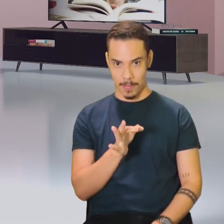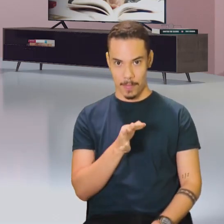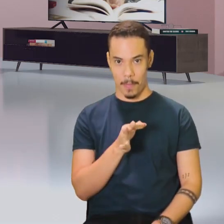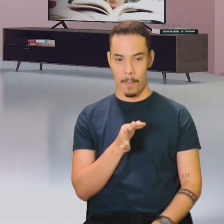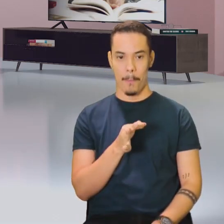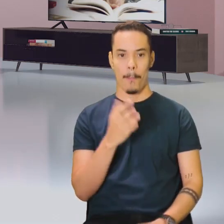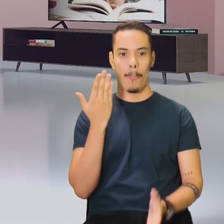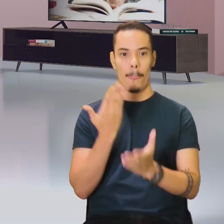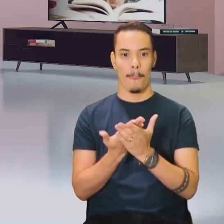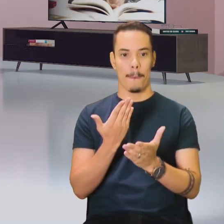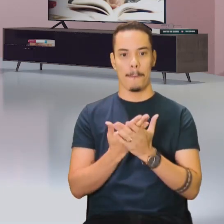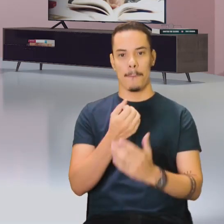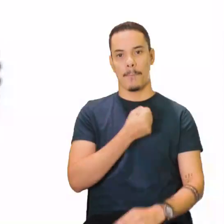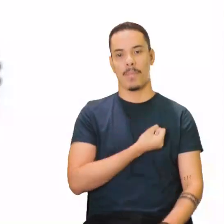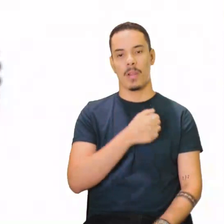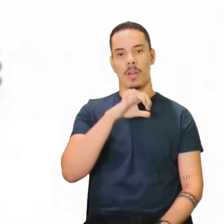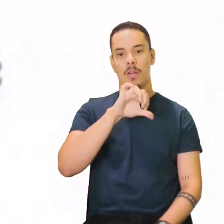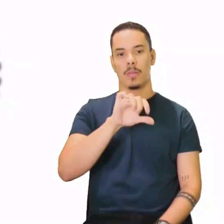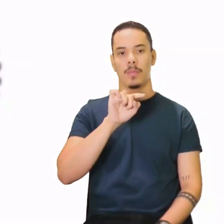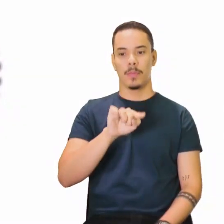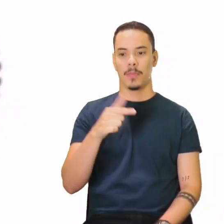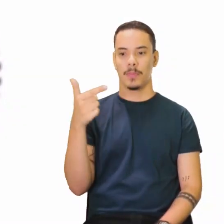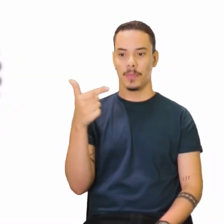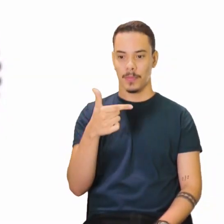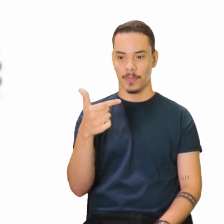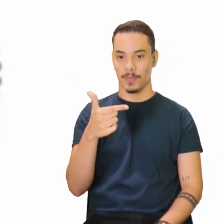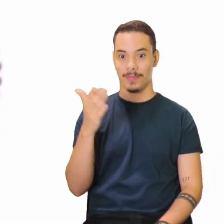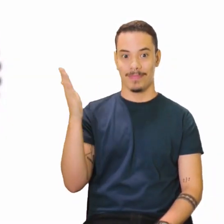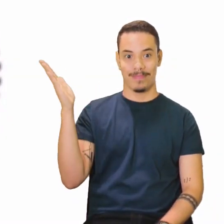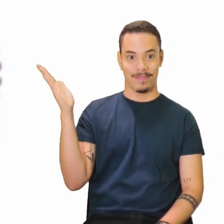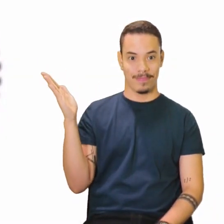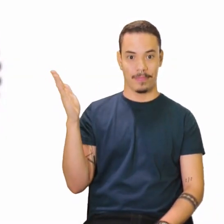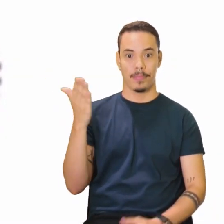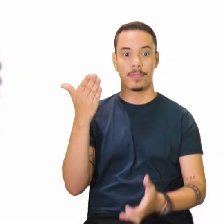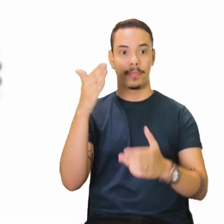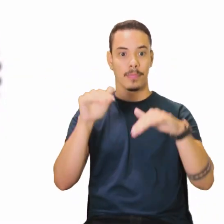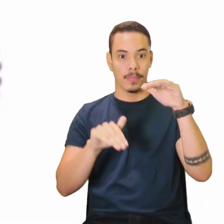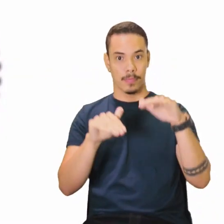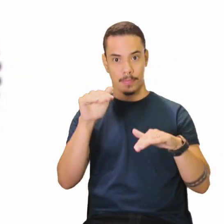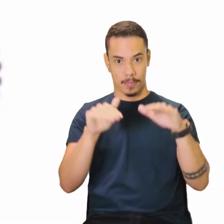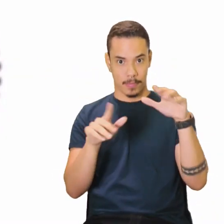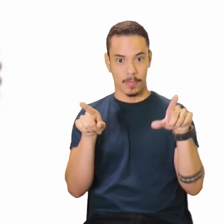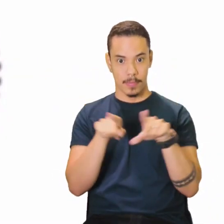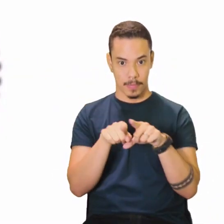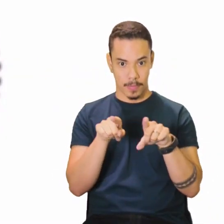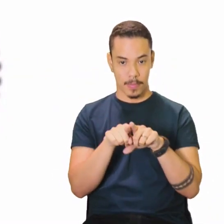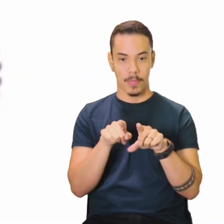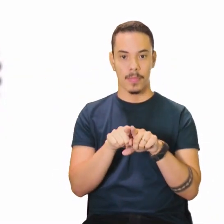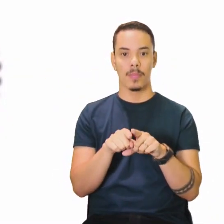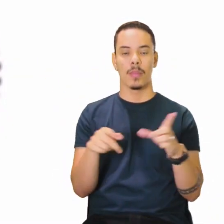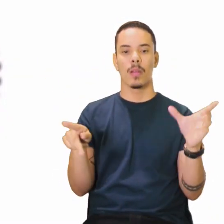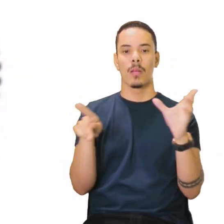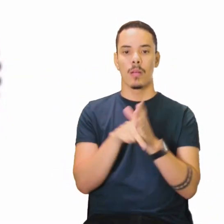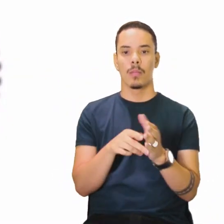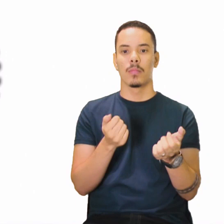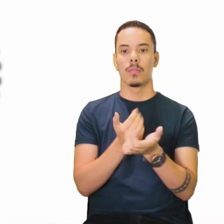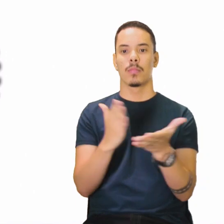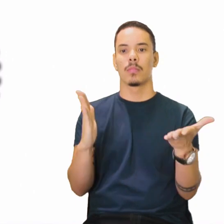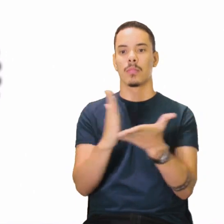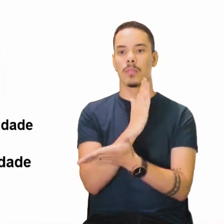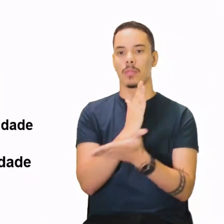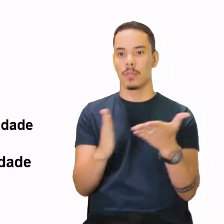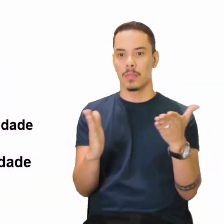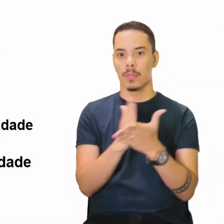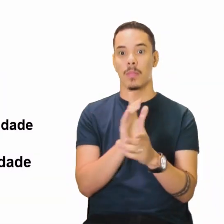Exatamente. Aula 9.2. Olha só, nivelamento, emprego de algumas classes